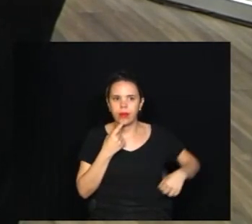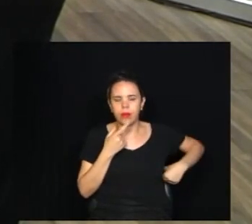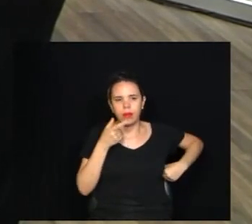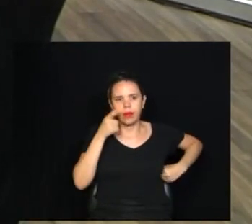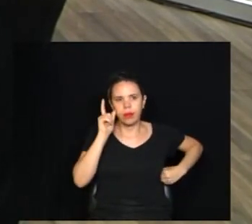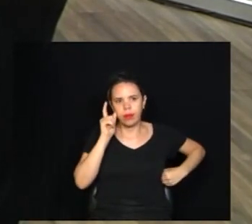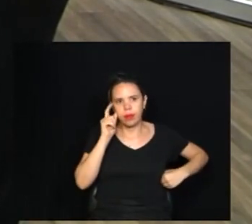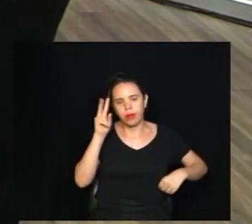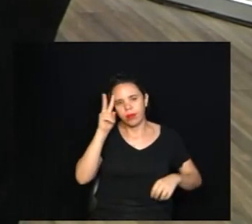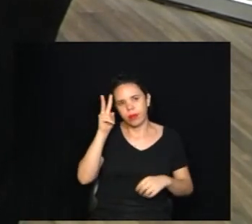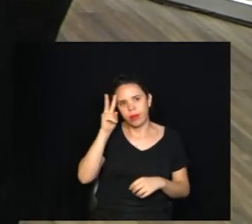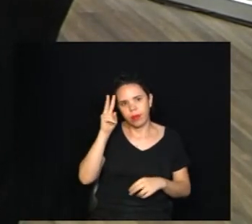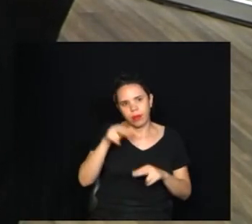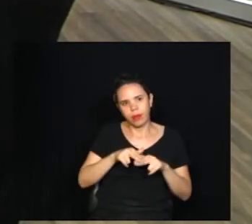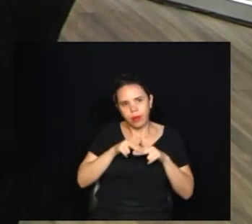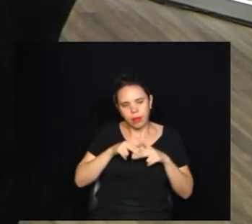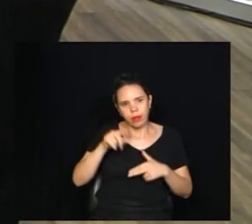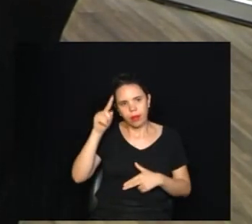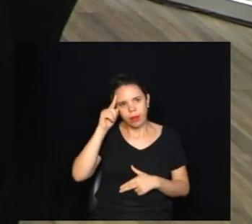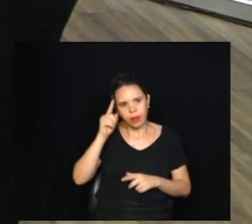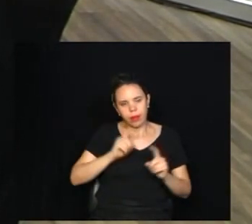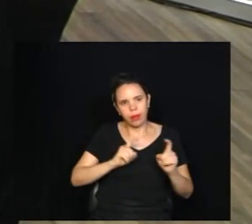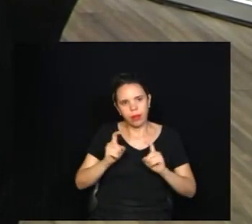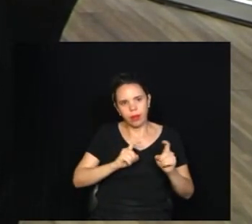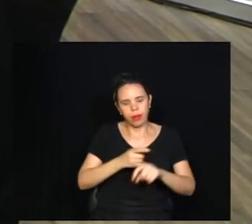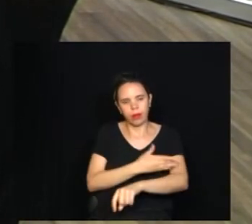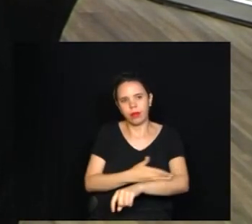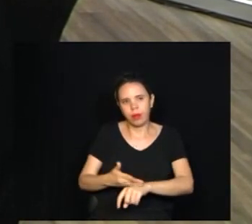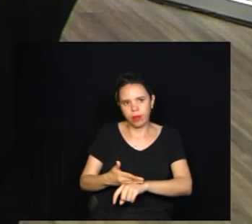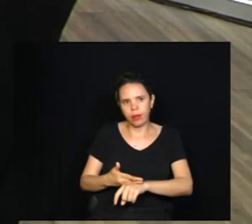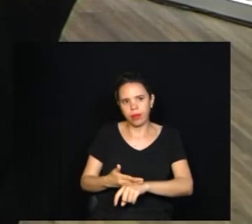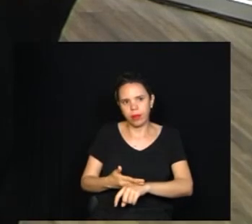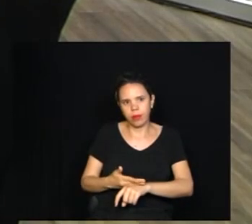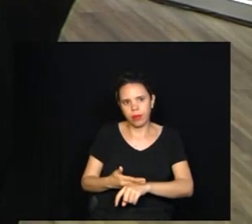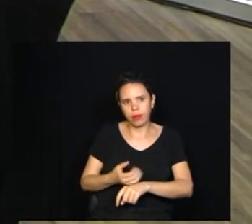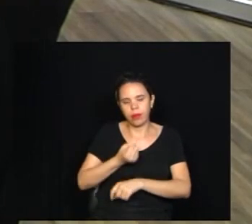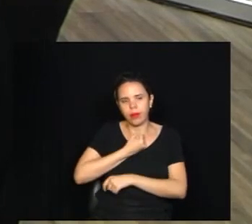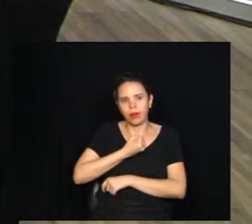ontem foi segunda-feira, portanto, dia de reunião ordinária, a